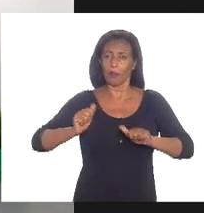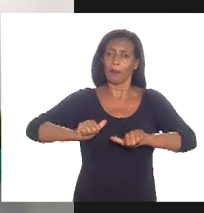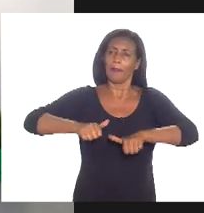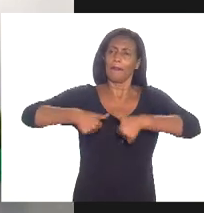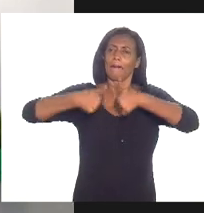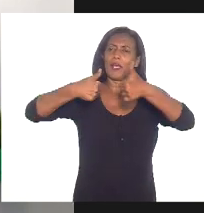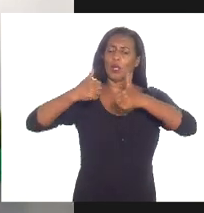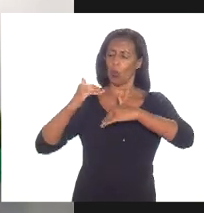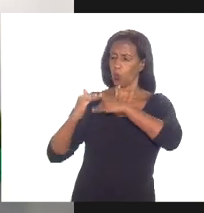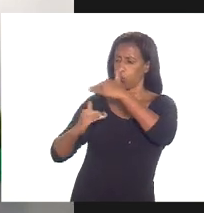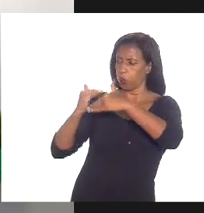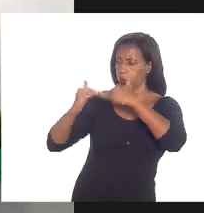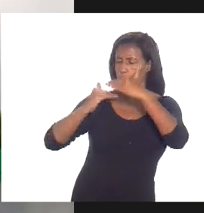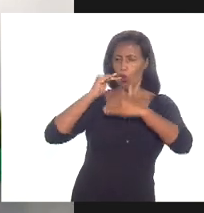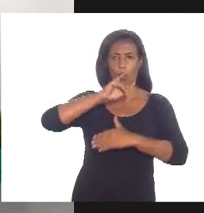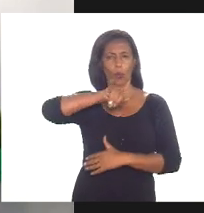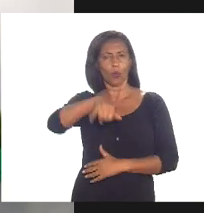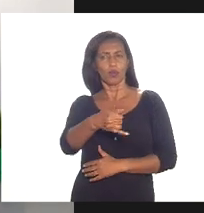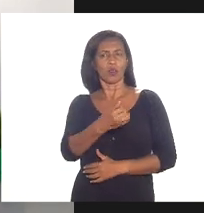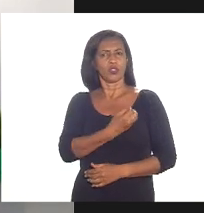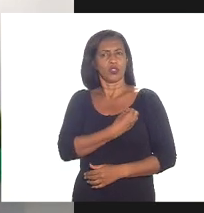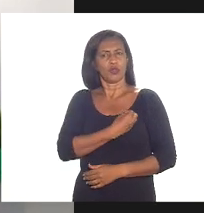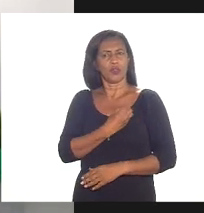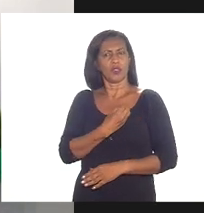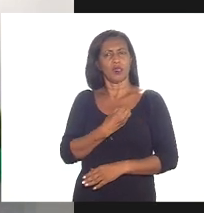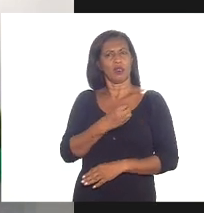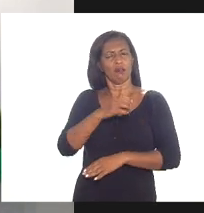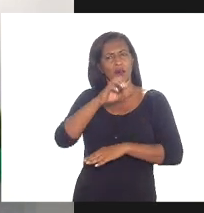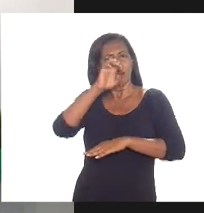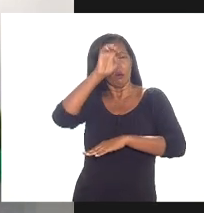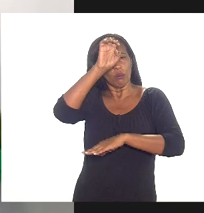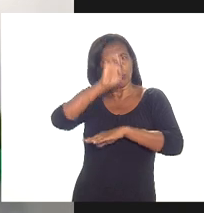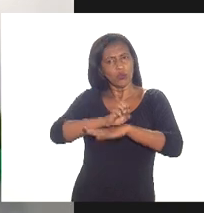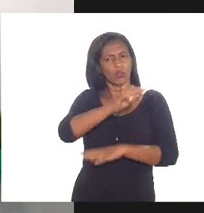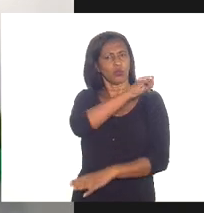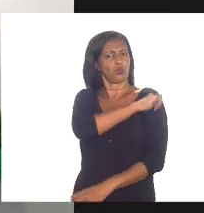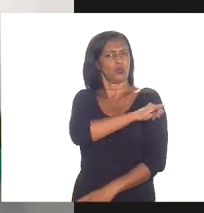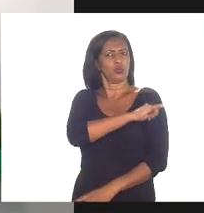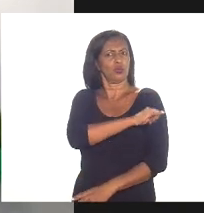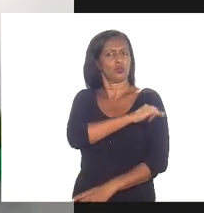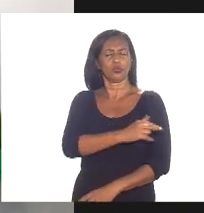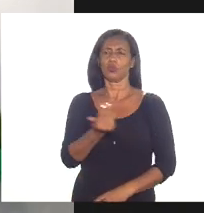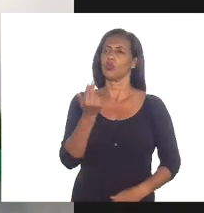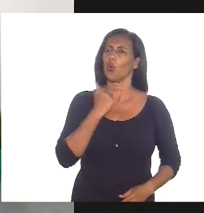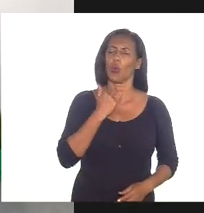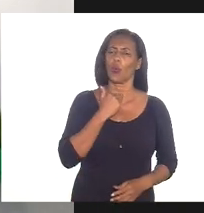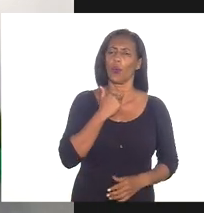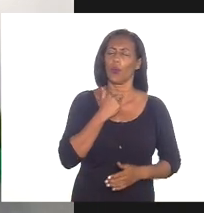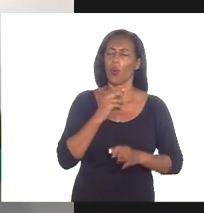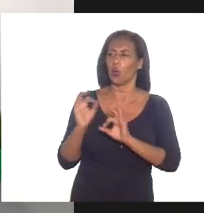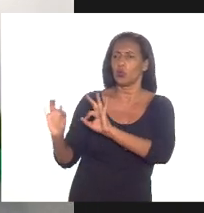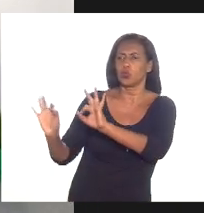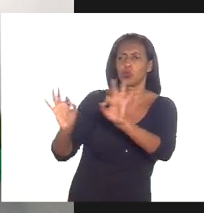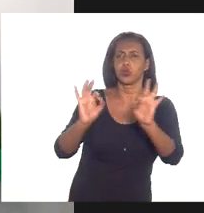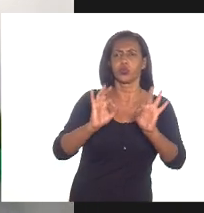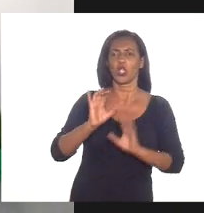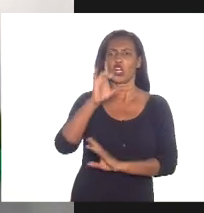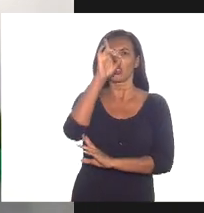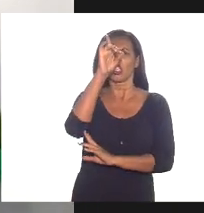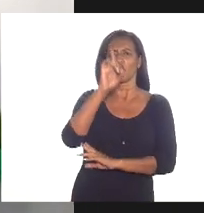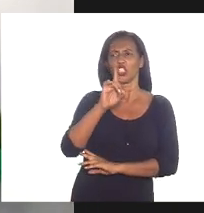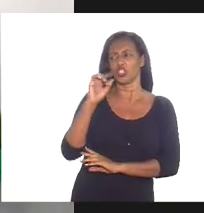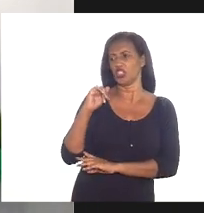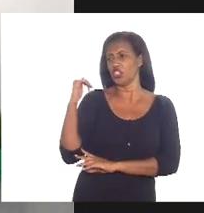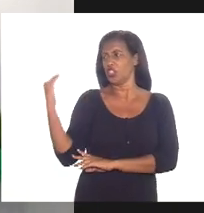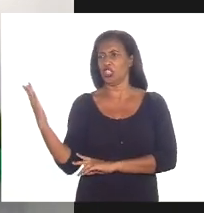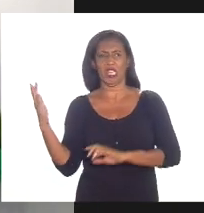para condições de vida da nossa população do Rio de Janeiro. Não devemos ser qualquer um de nós, de direita, de esquerda,